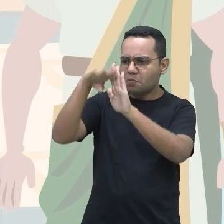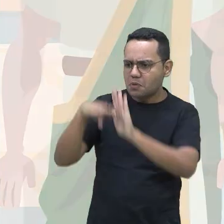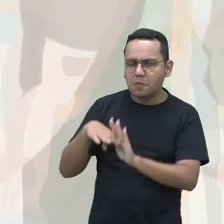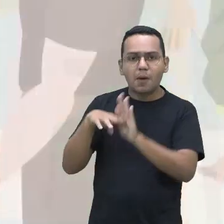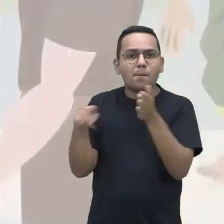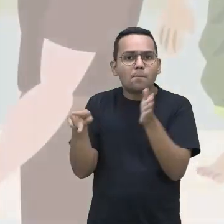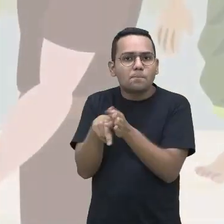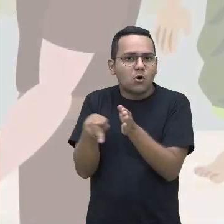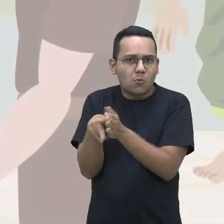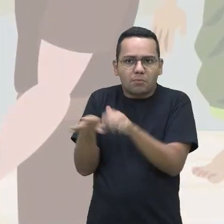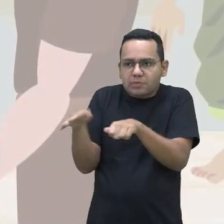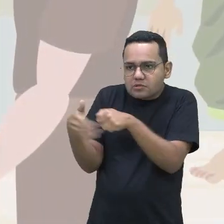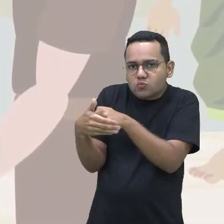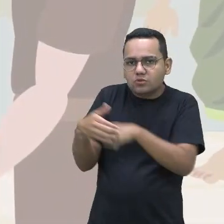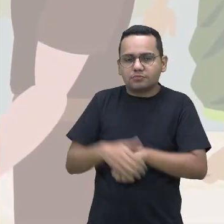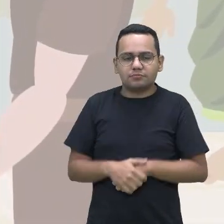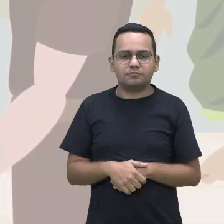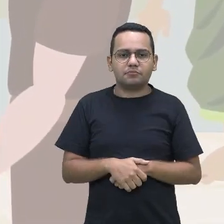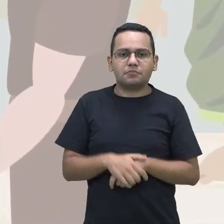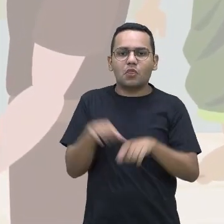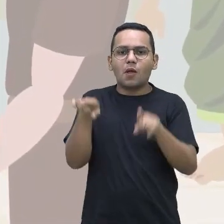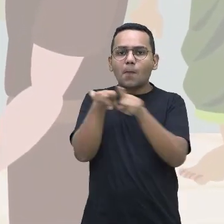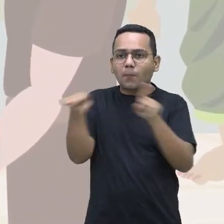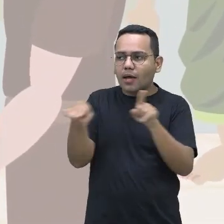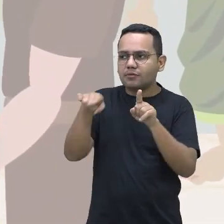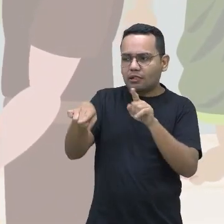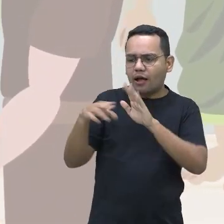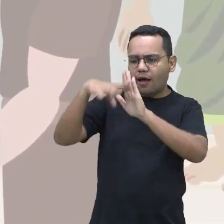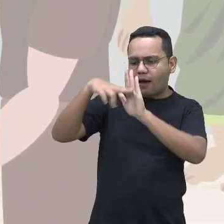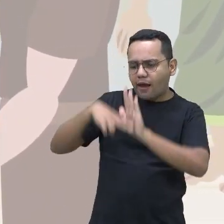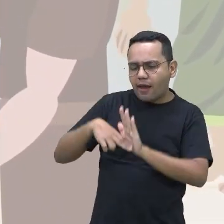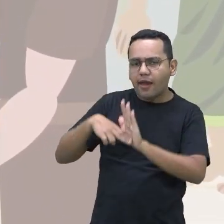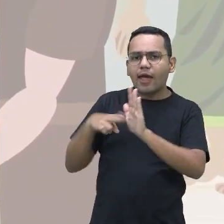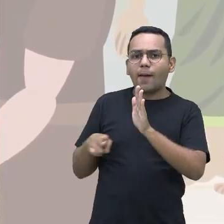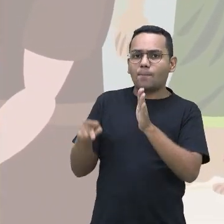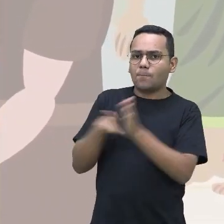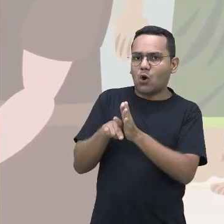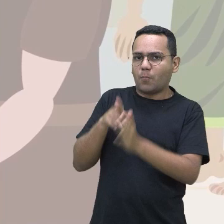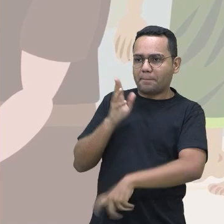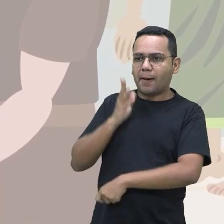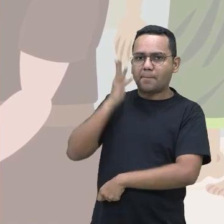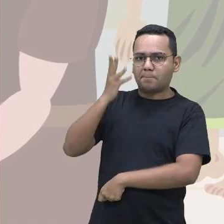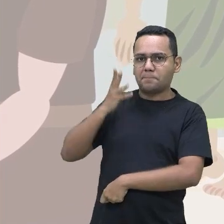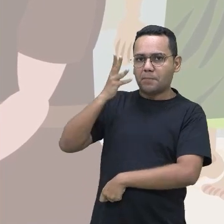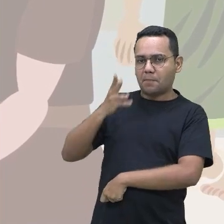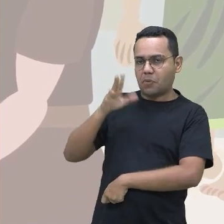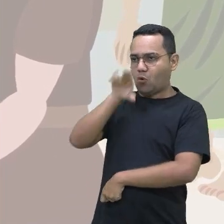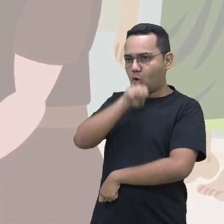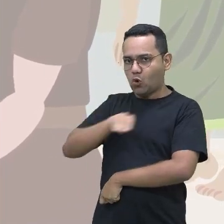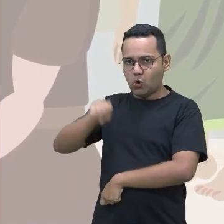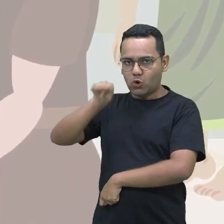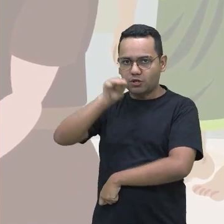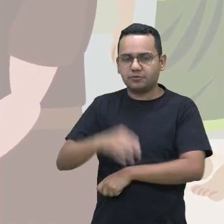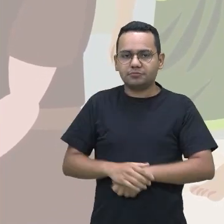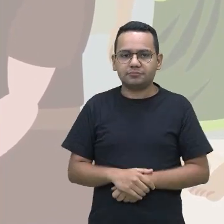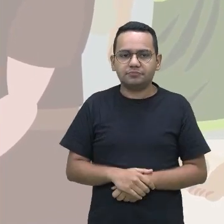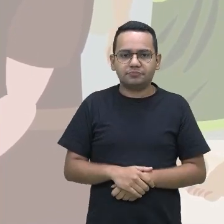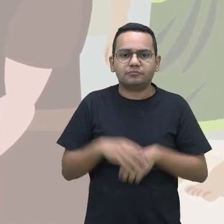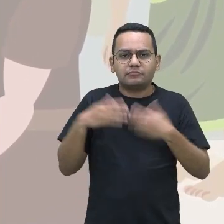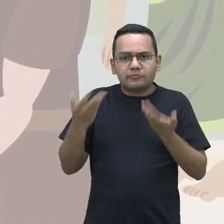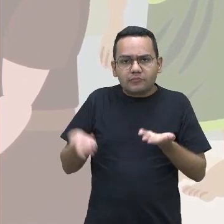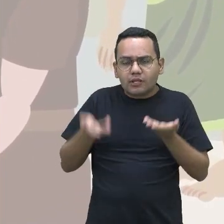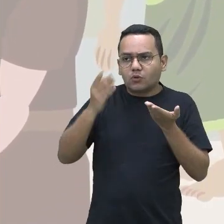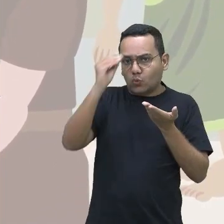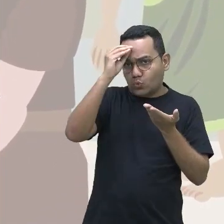secretas. Como os fundamentos dessa escola eram estritamente orais e todos os conhecimentos